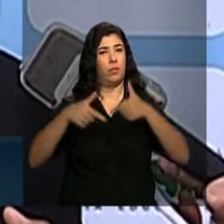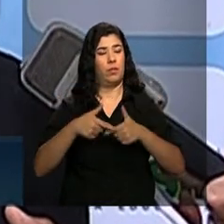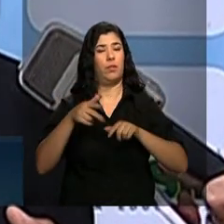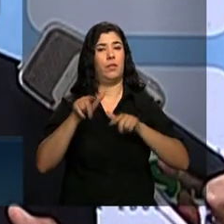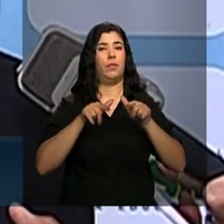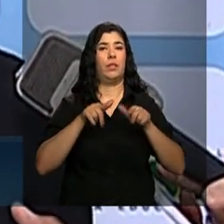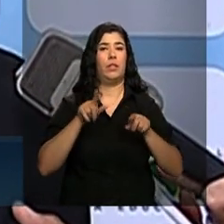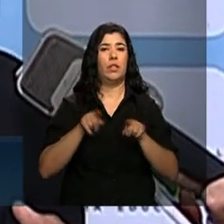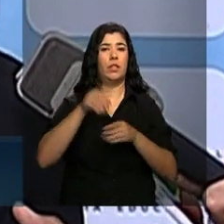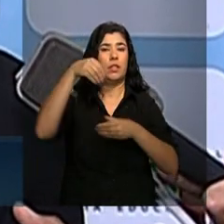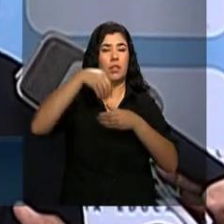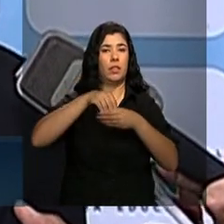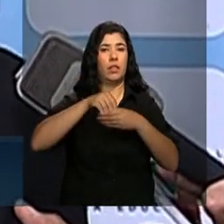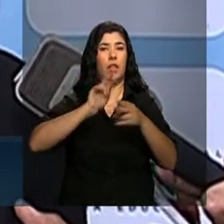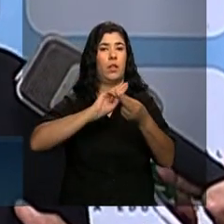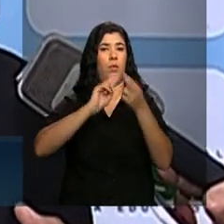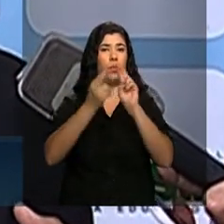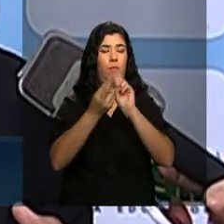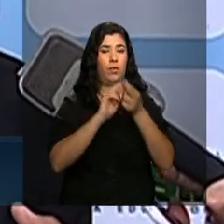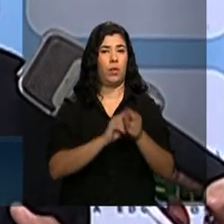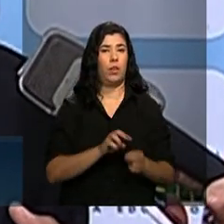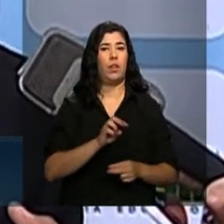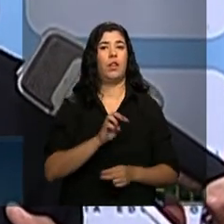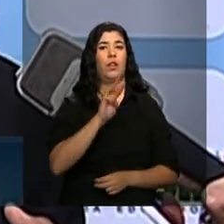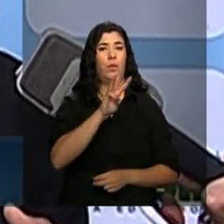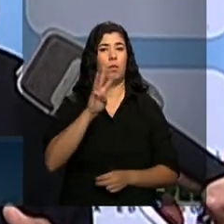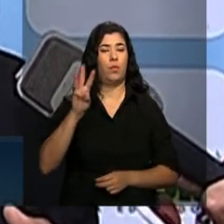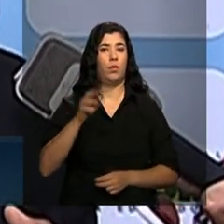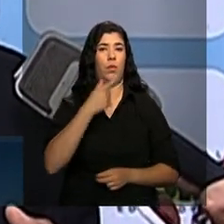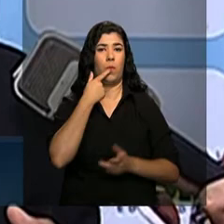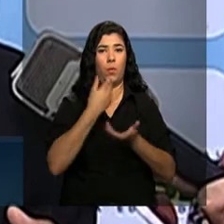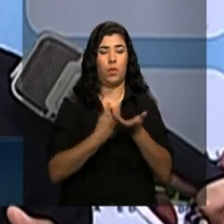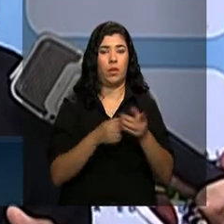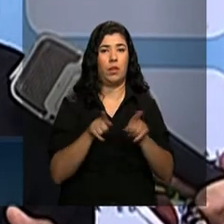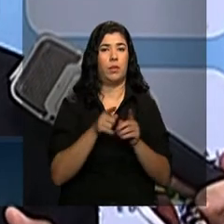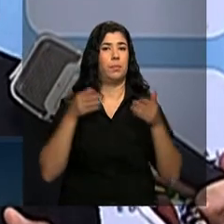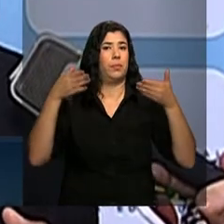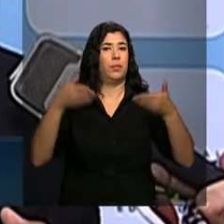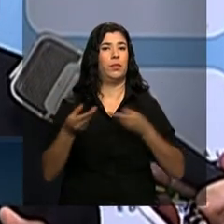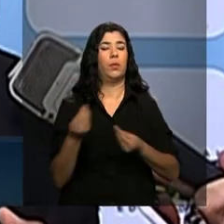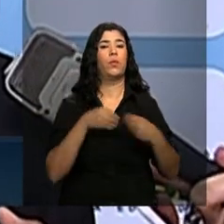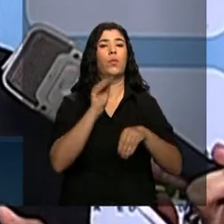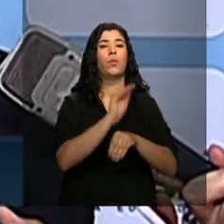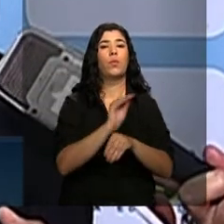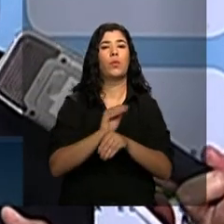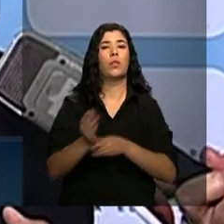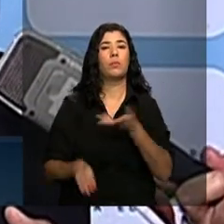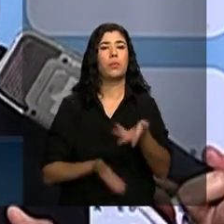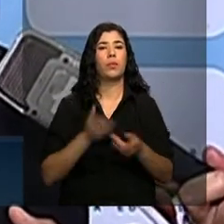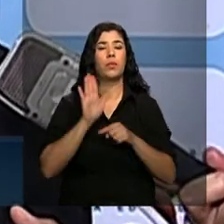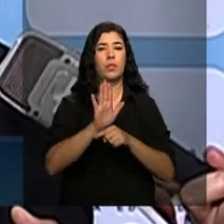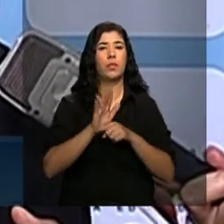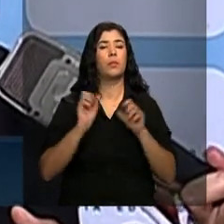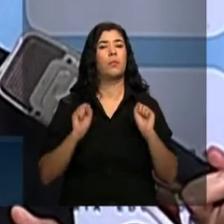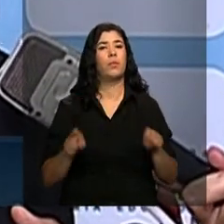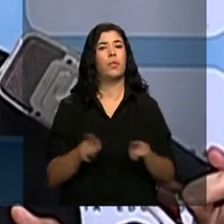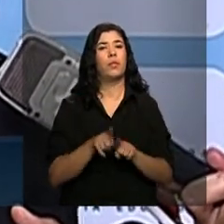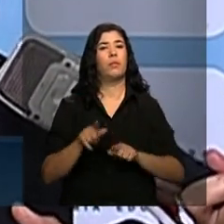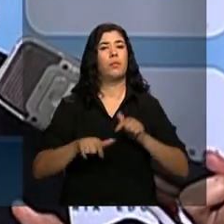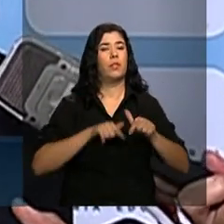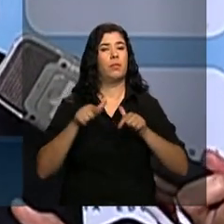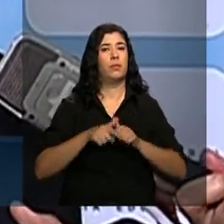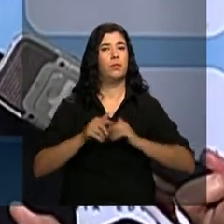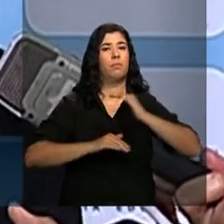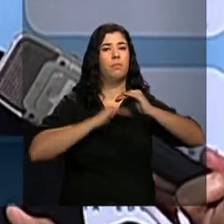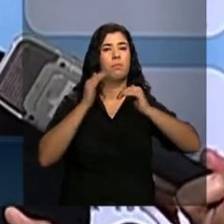toda a hemorrede, todos os serviços que, de alguma maneira, participam do cuidado e da assistência hemoterápica, possam trabalhar